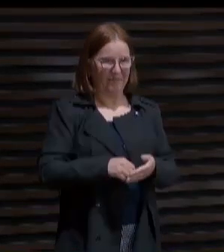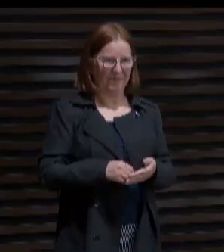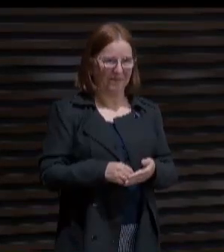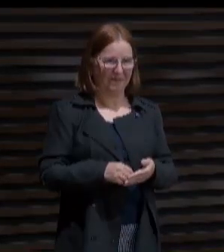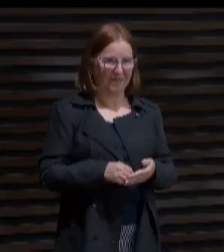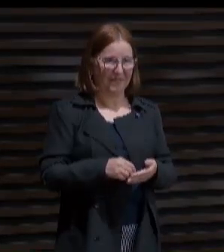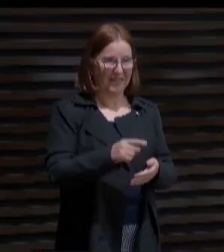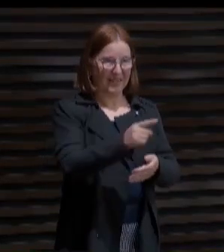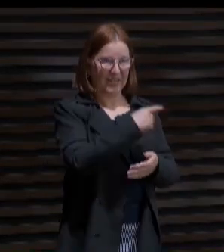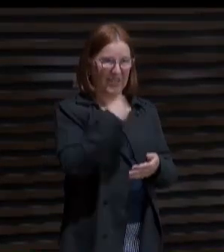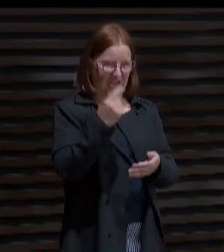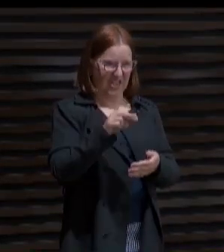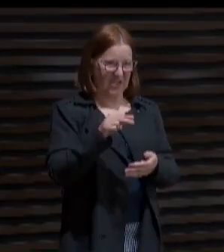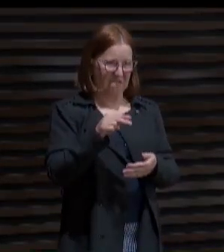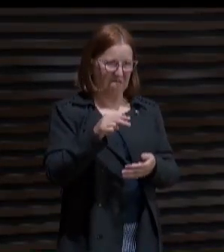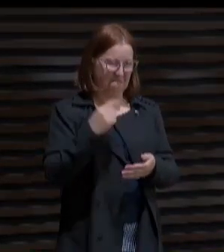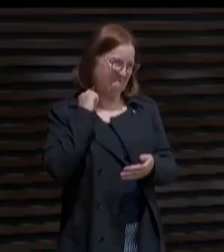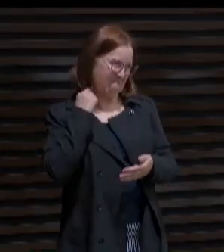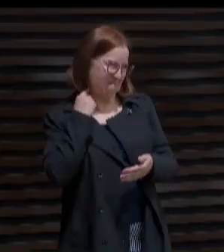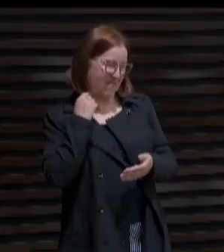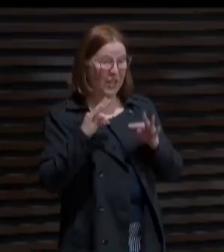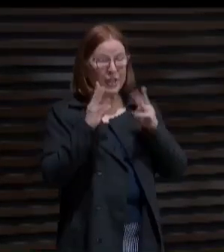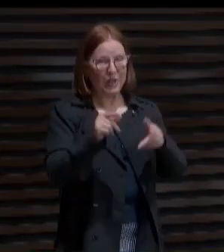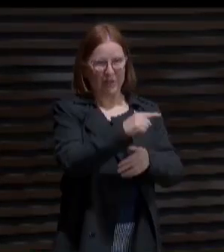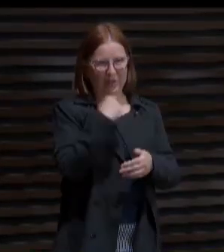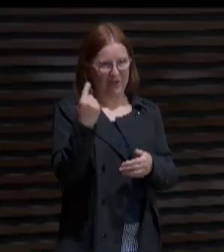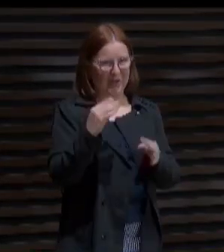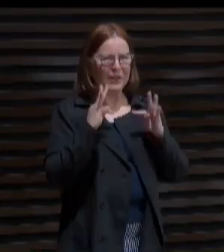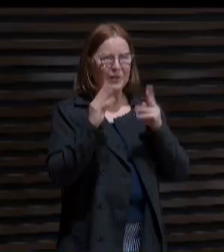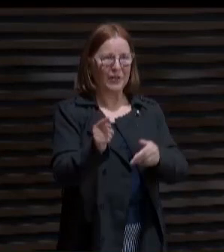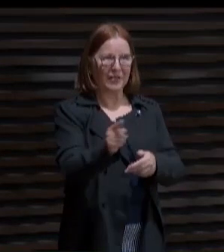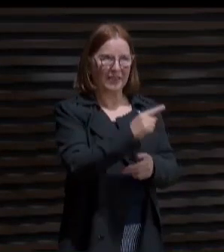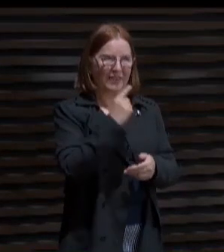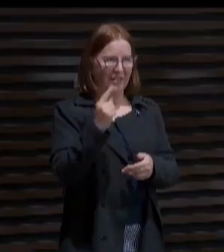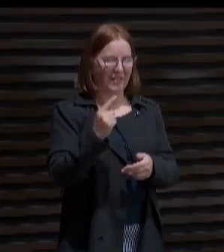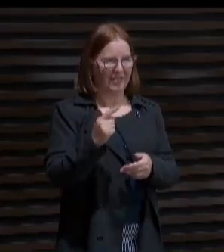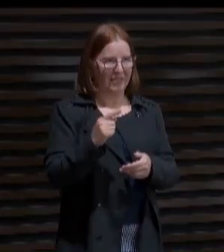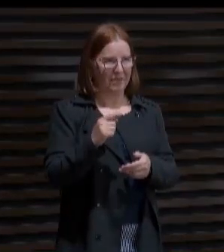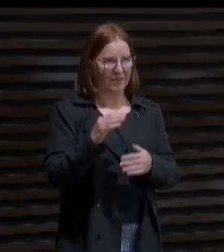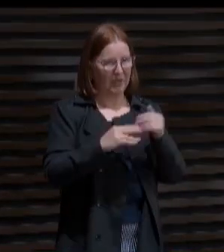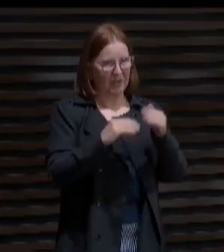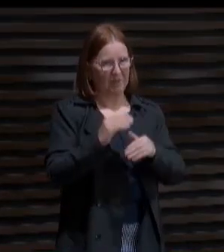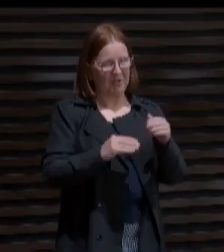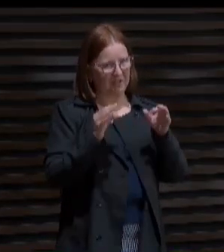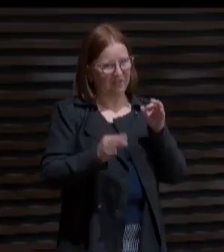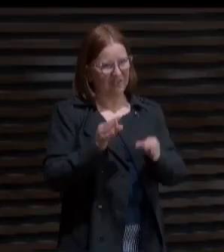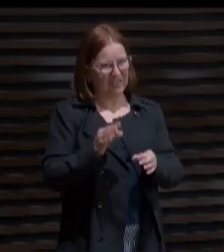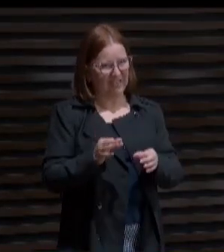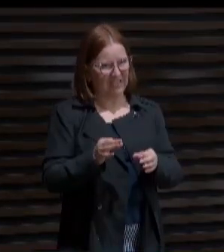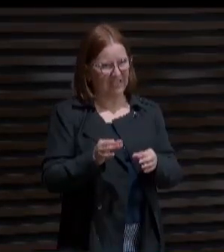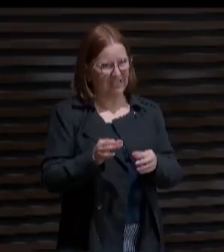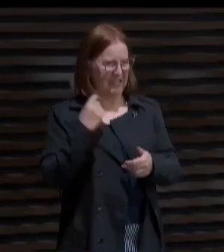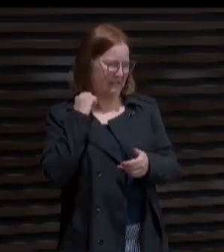Somos como o impuro, todos nós. Todos os nossos atos de justiça são como trapo